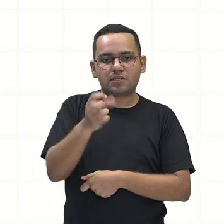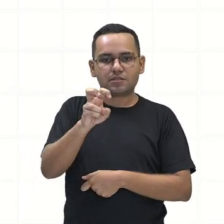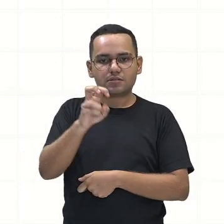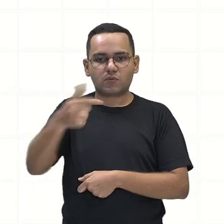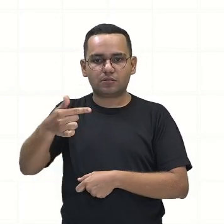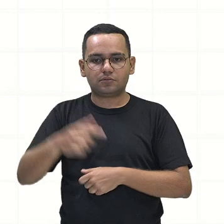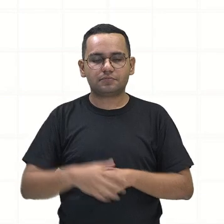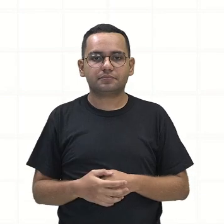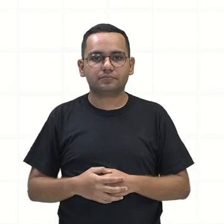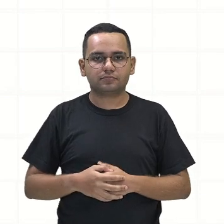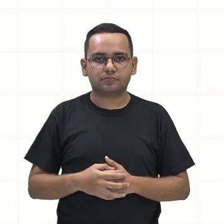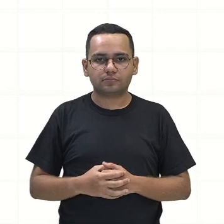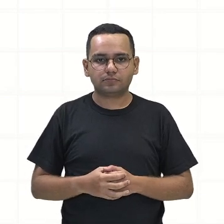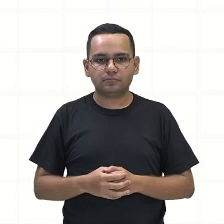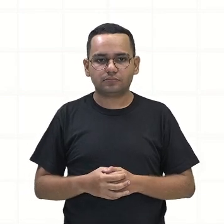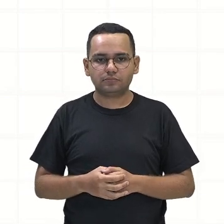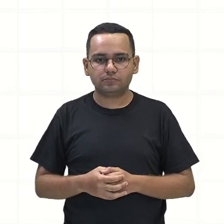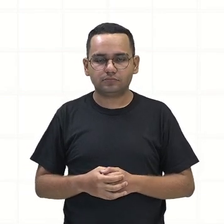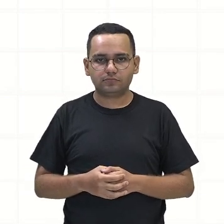1652.